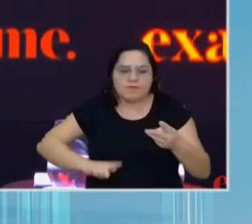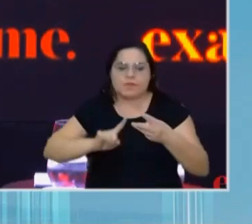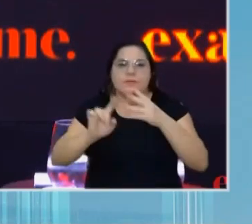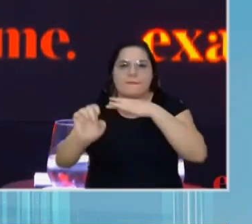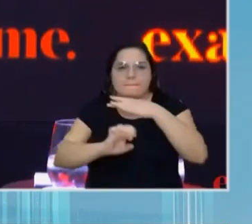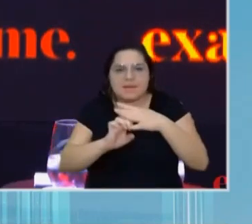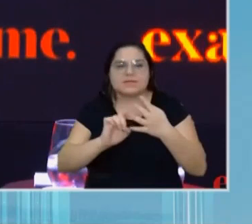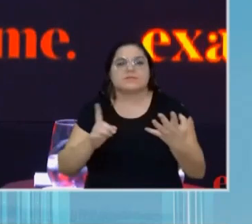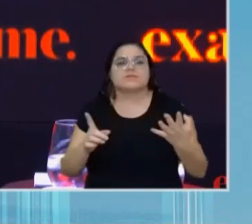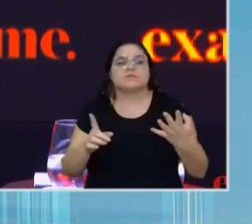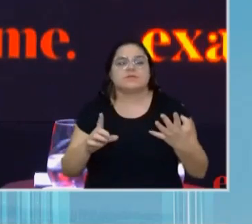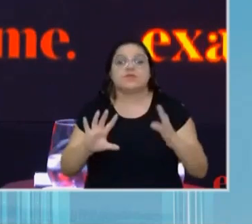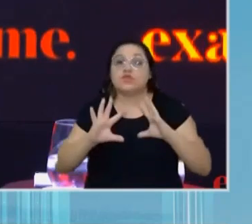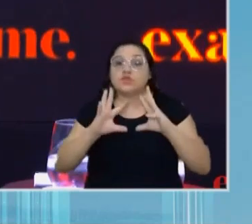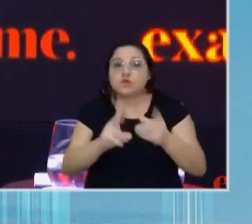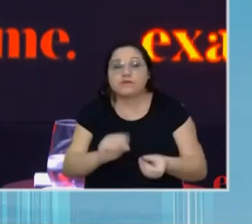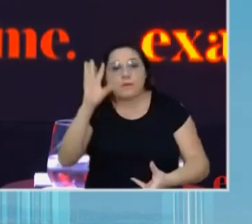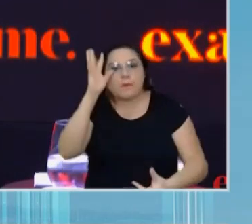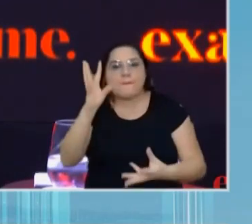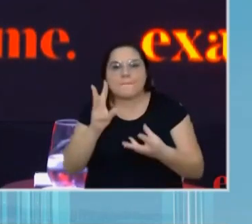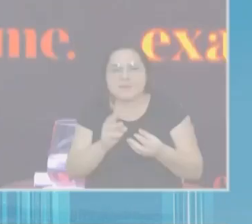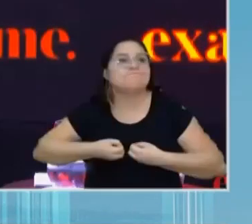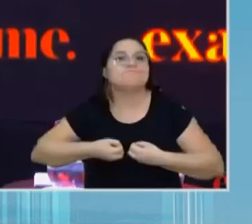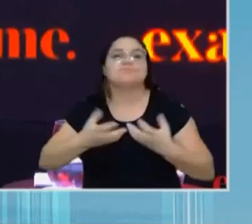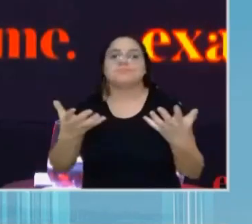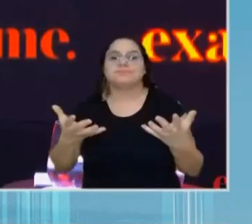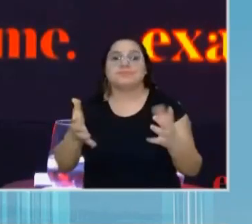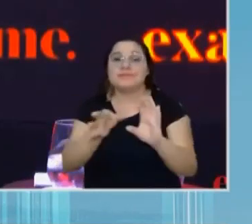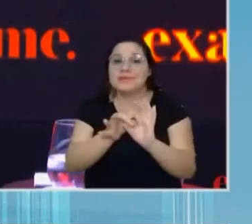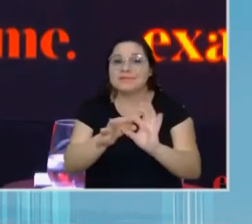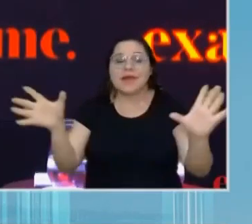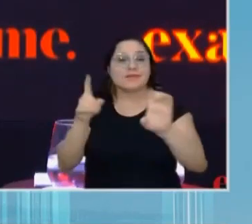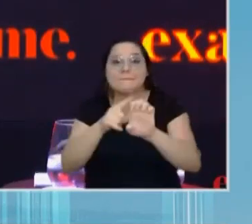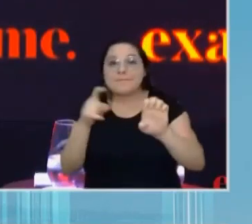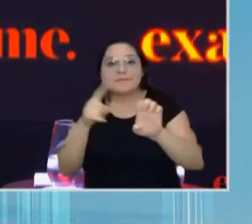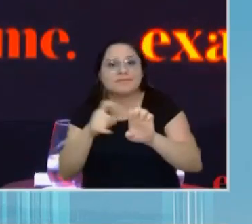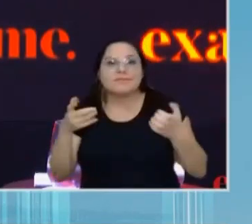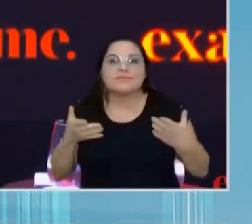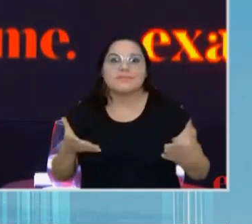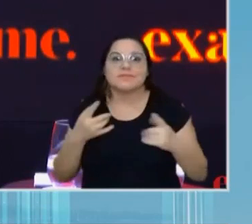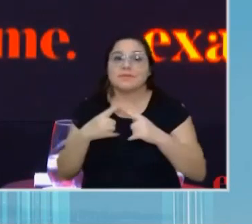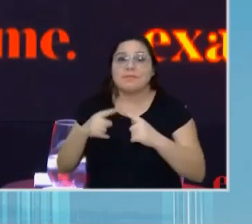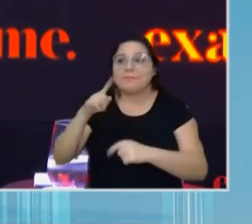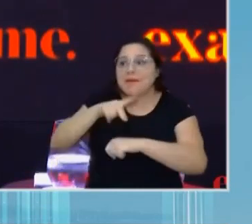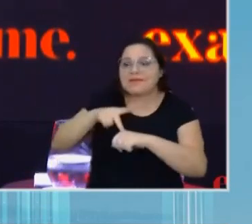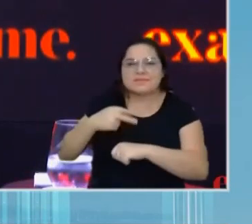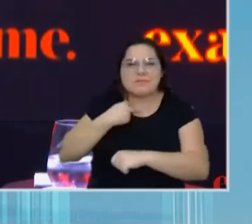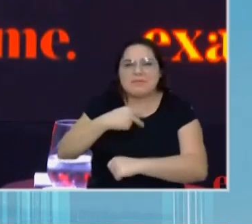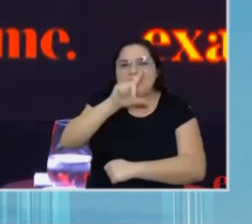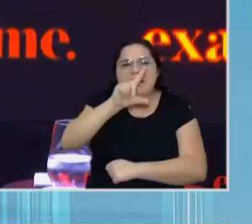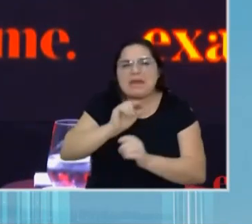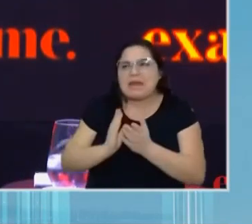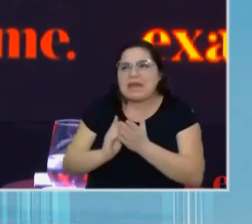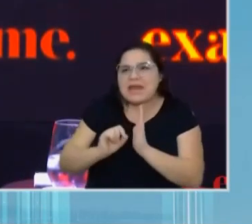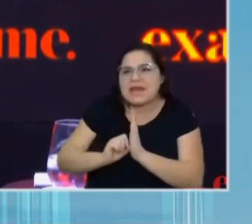ele também pontuou que acredita que o país esteja num ótimo momento e que é importante agora lançar para o mundo as oportunidades que o país